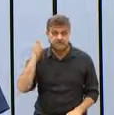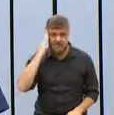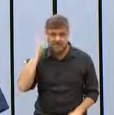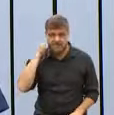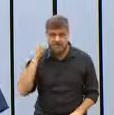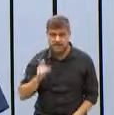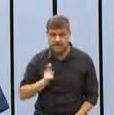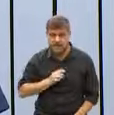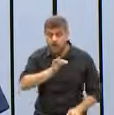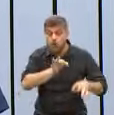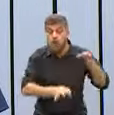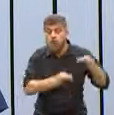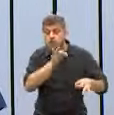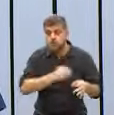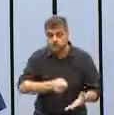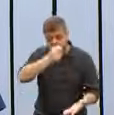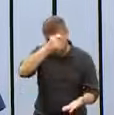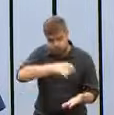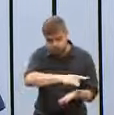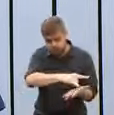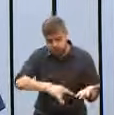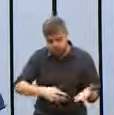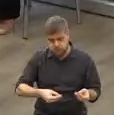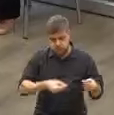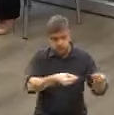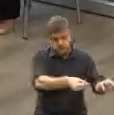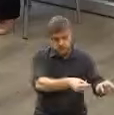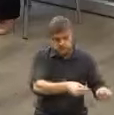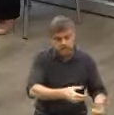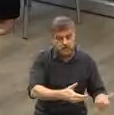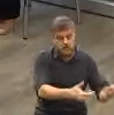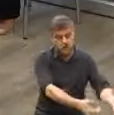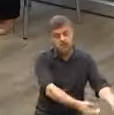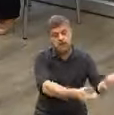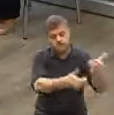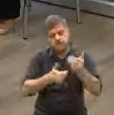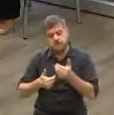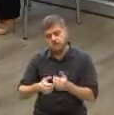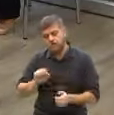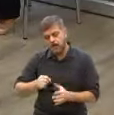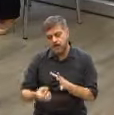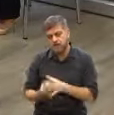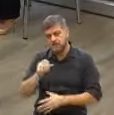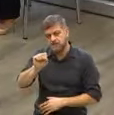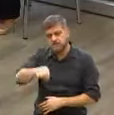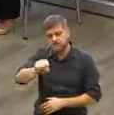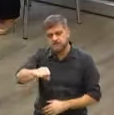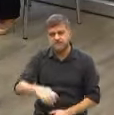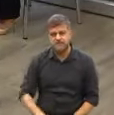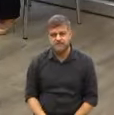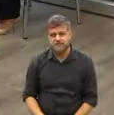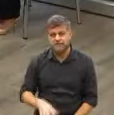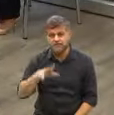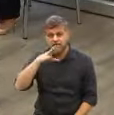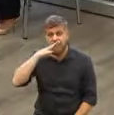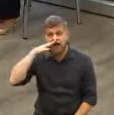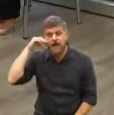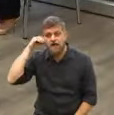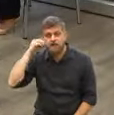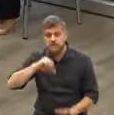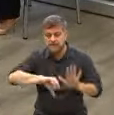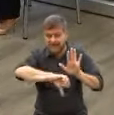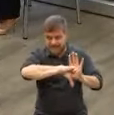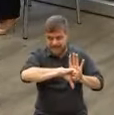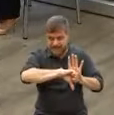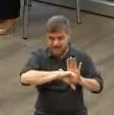não é? Sim. Então com esse cuidado de avaliar a situação, mas é possível. No caso do adolescente infrator, o